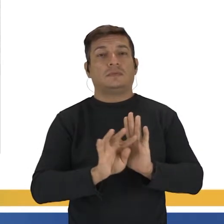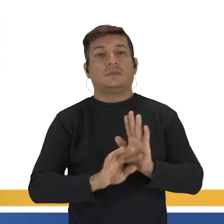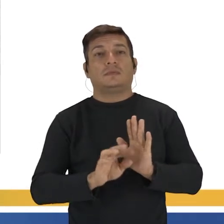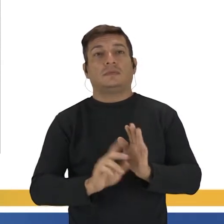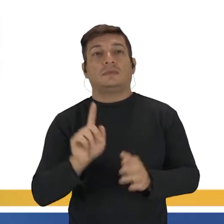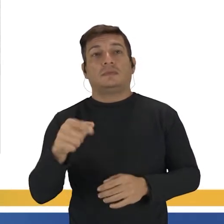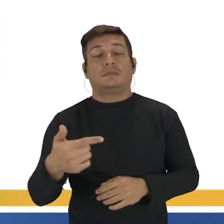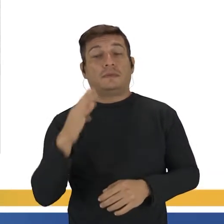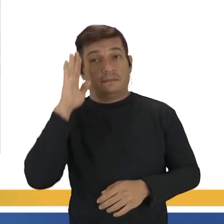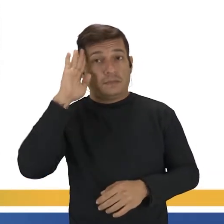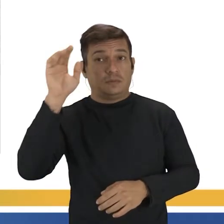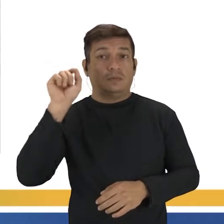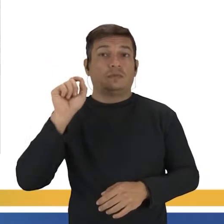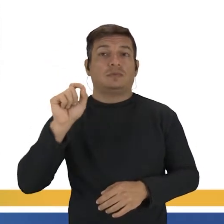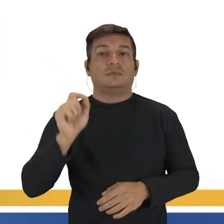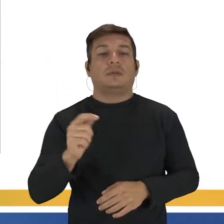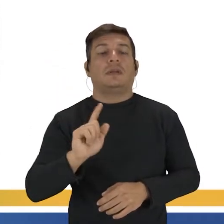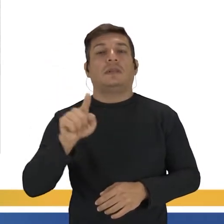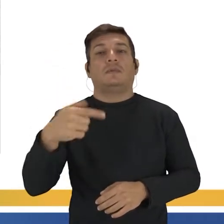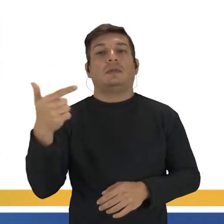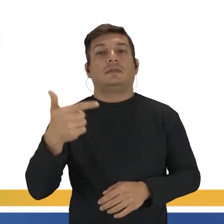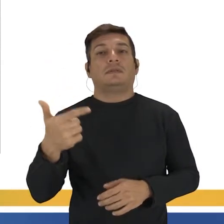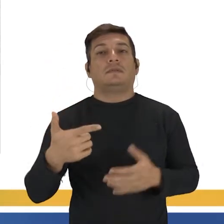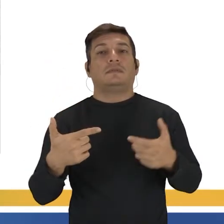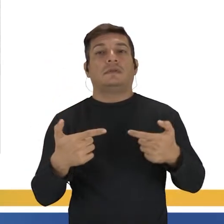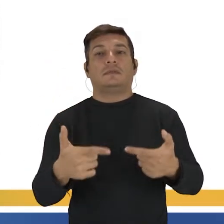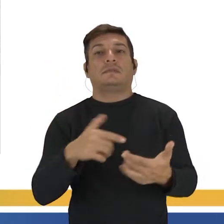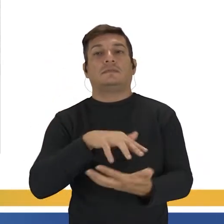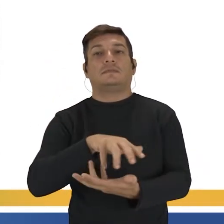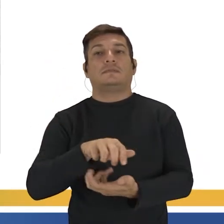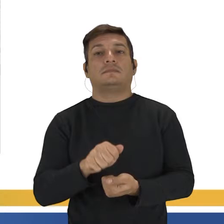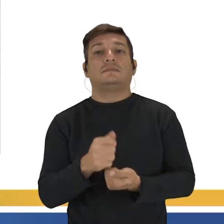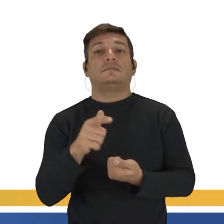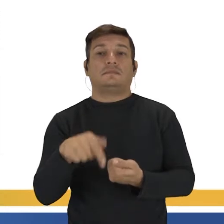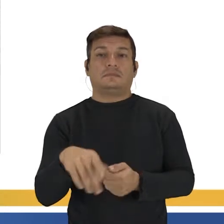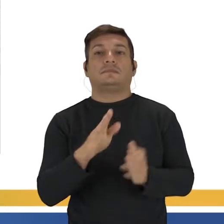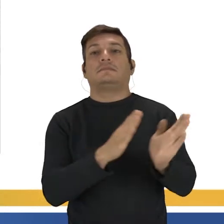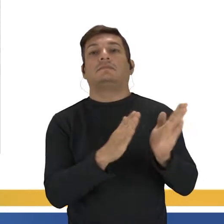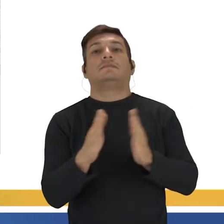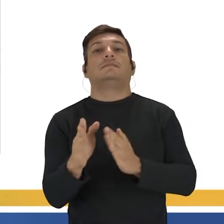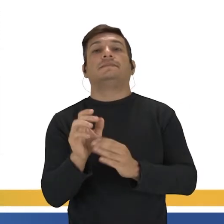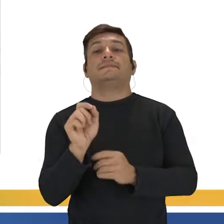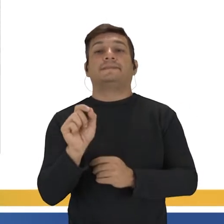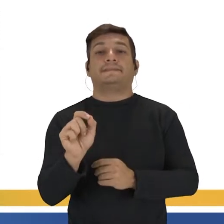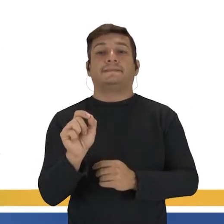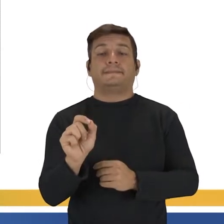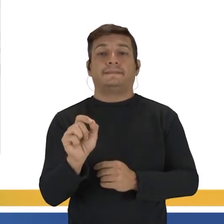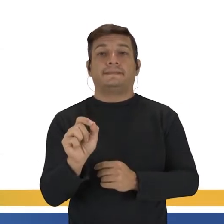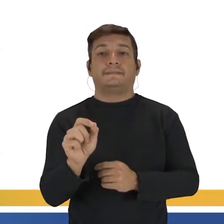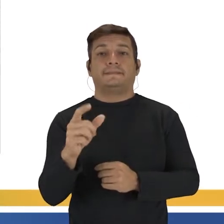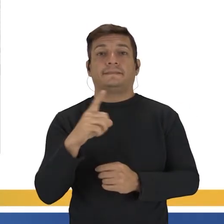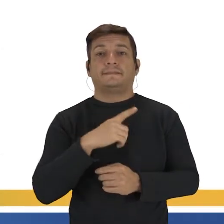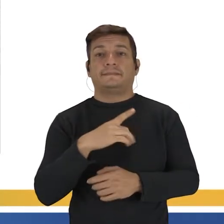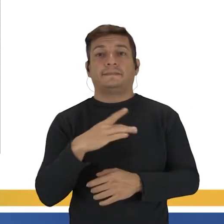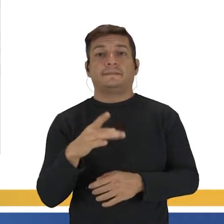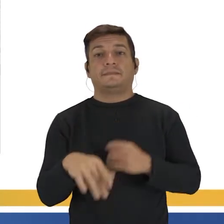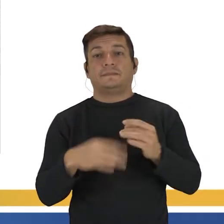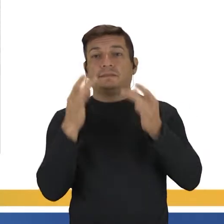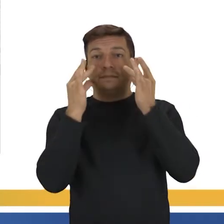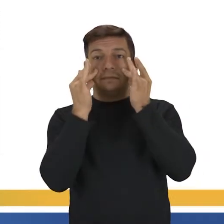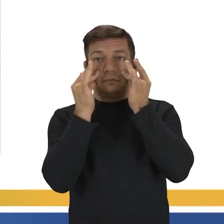depois da principalmente após a Segunda Guerra Mundial. Então foi o período em que ele